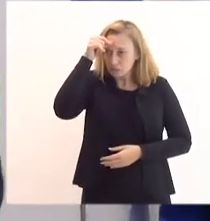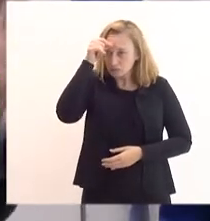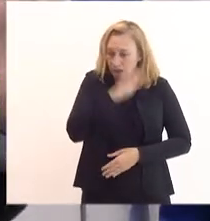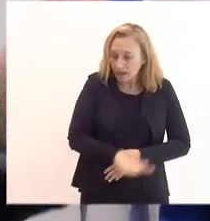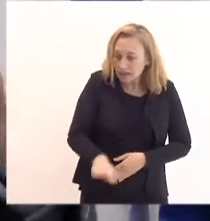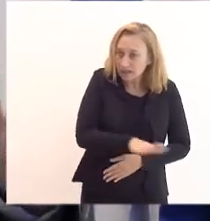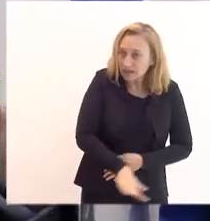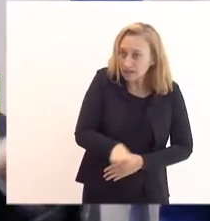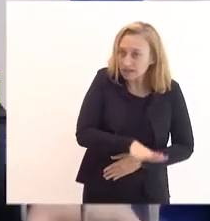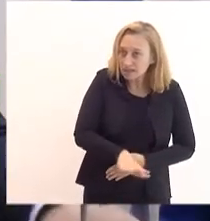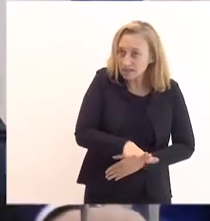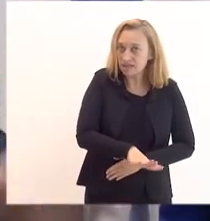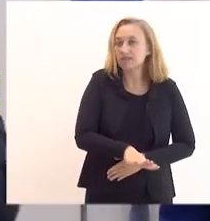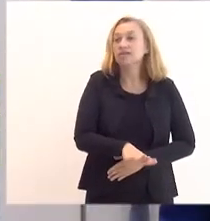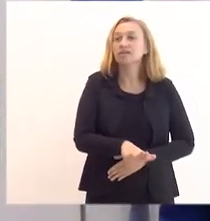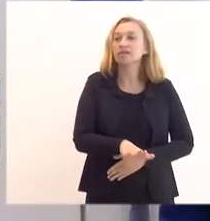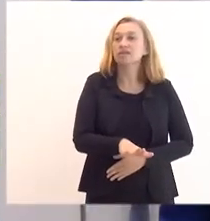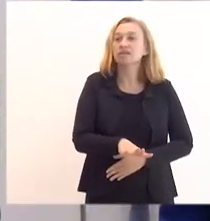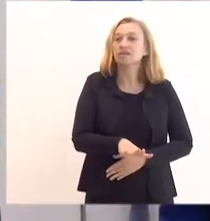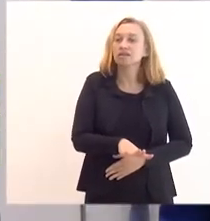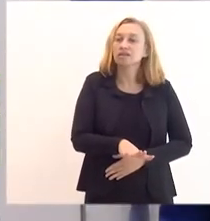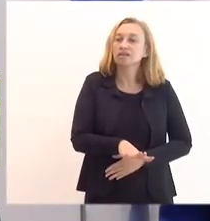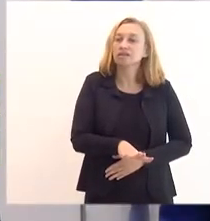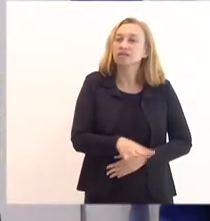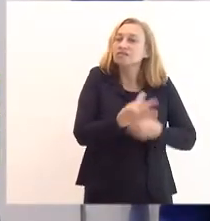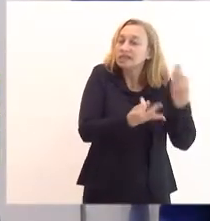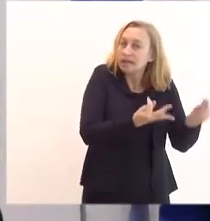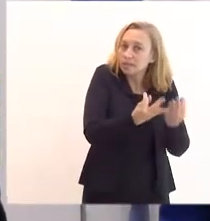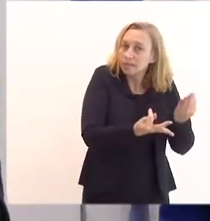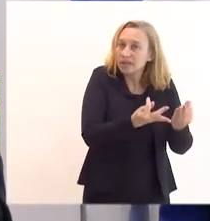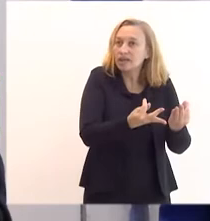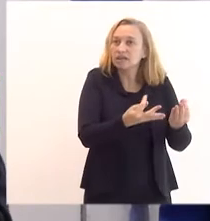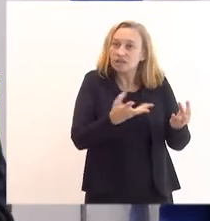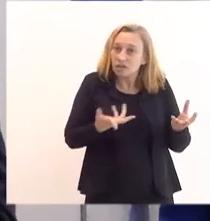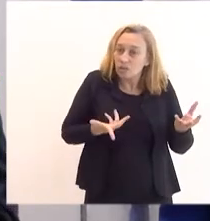criança com a devida terapia, com a devida